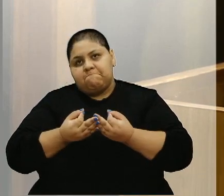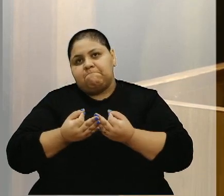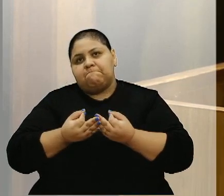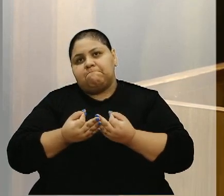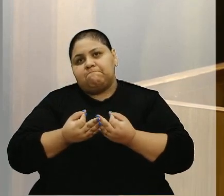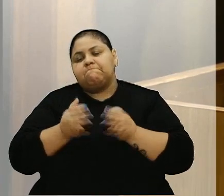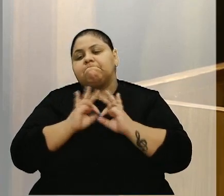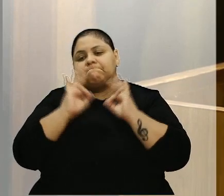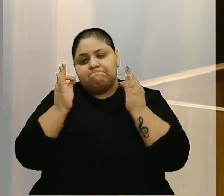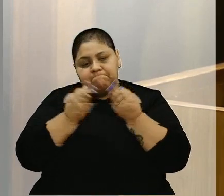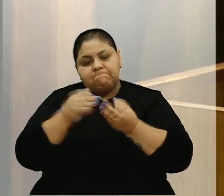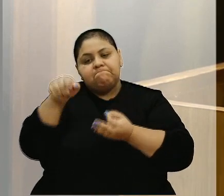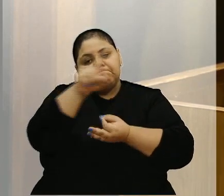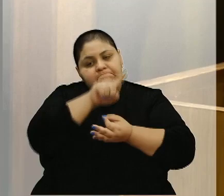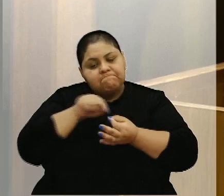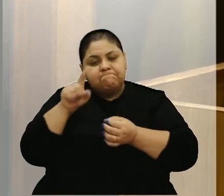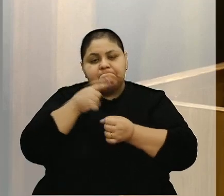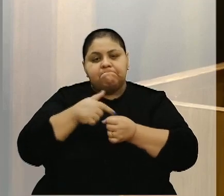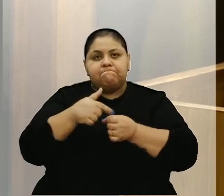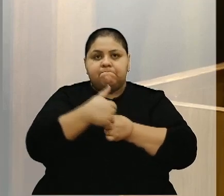uma família pela nossa cidade.